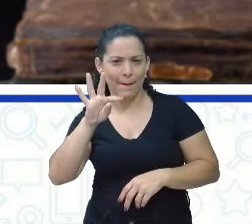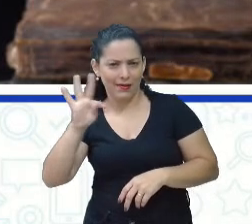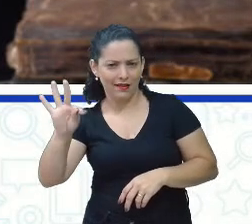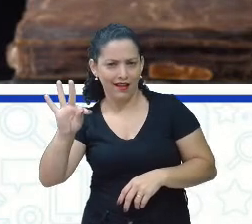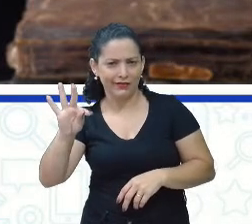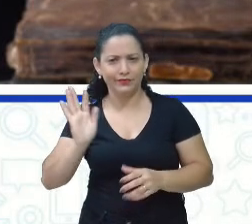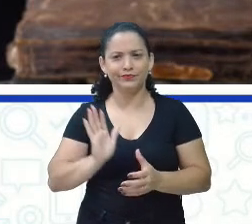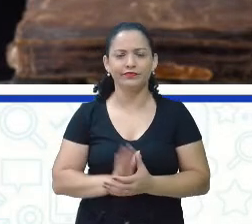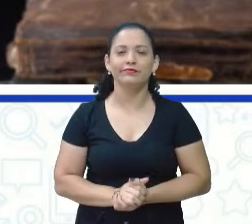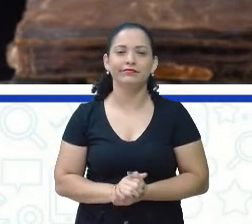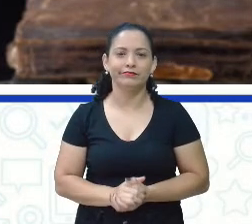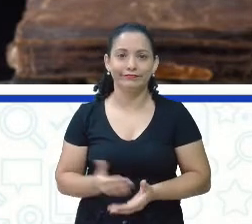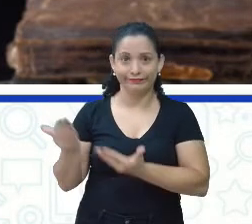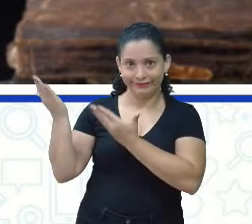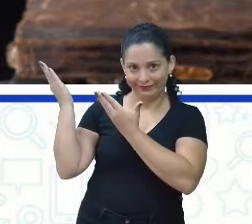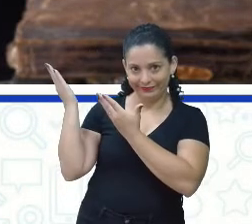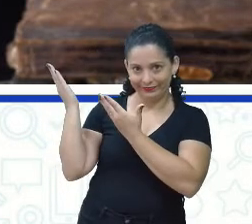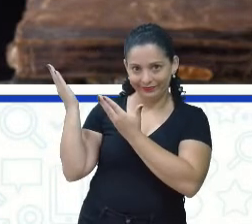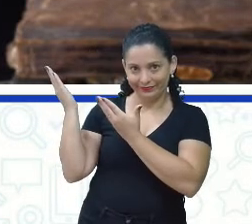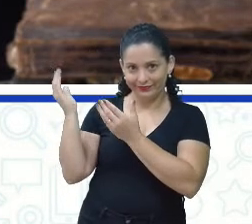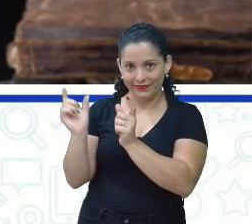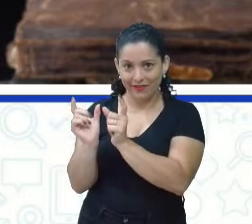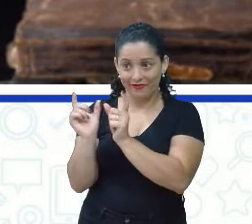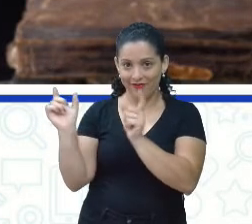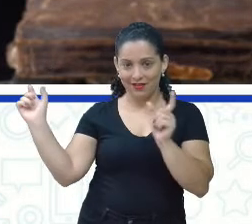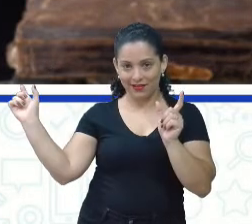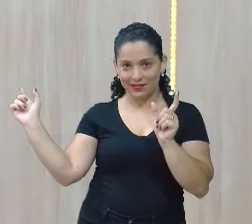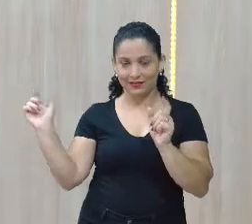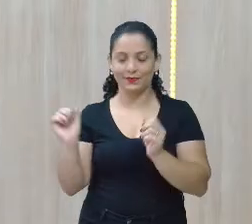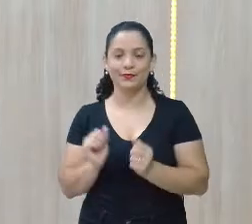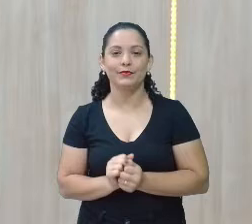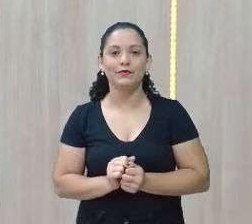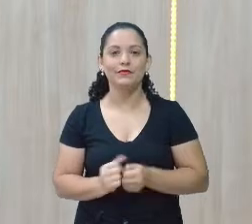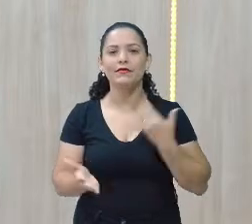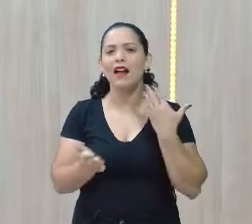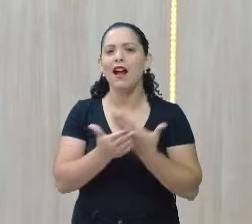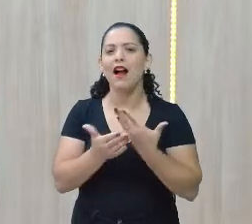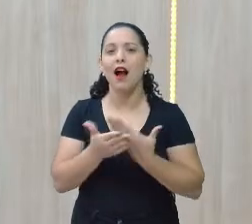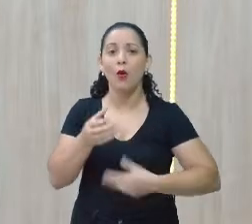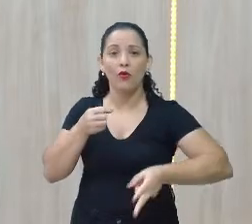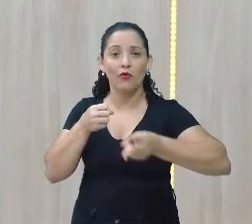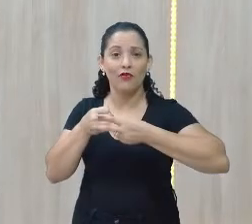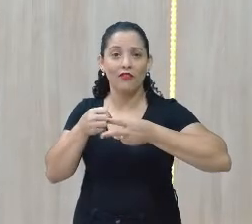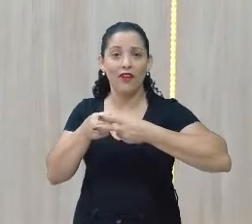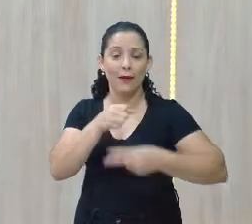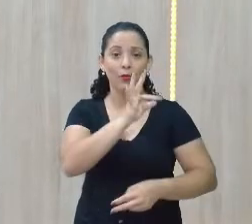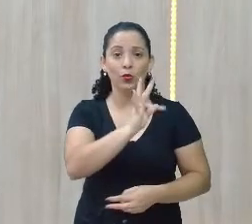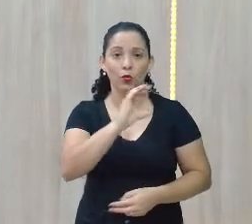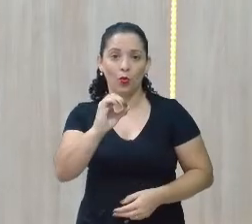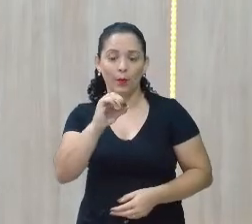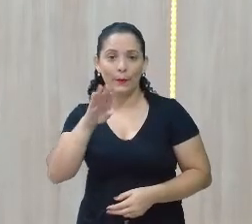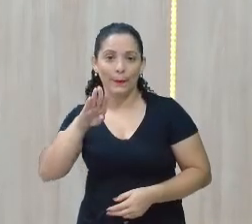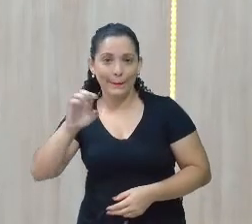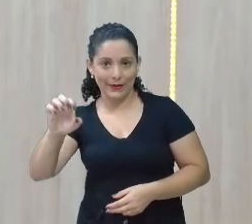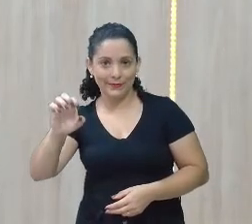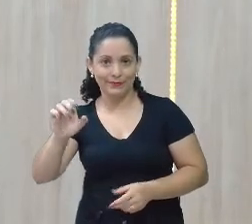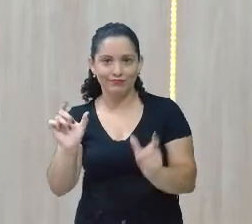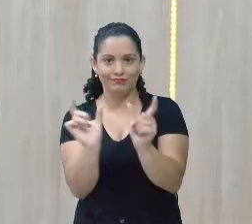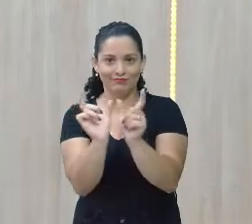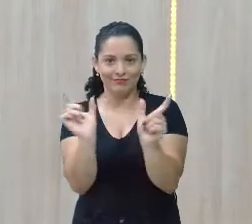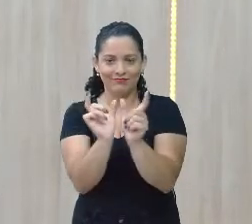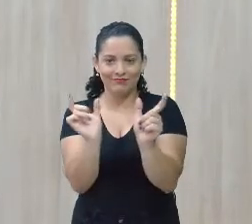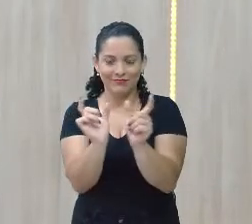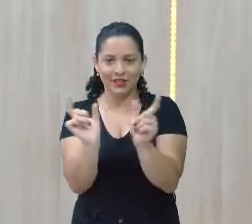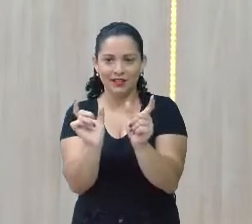be? That's the question. Ou seja, a nossa aula é sobre o verbo to be, olha lá, verbo to be e short